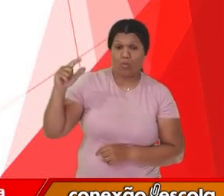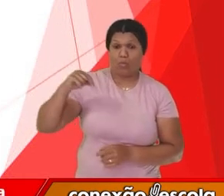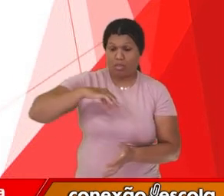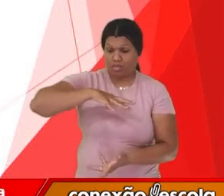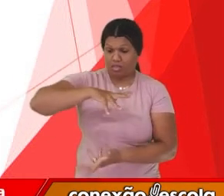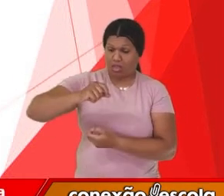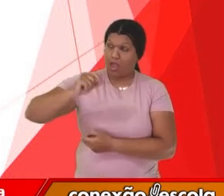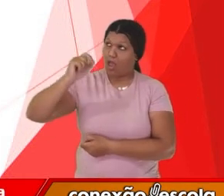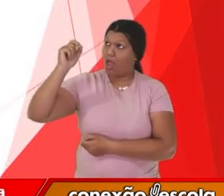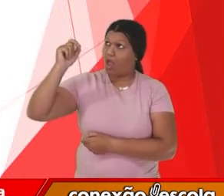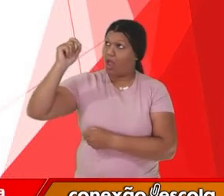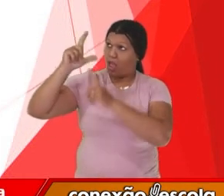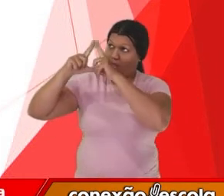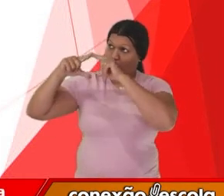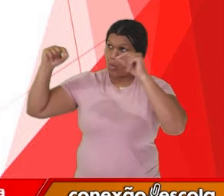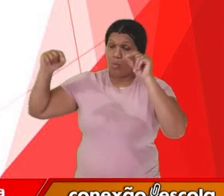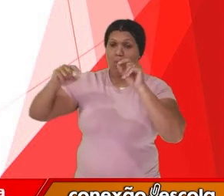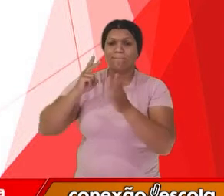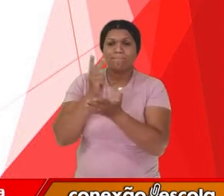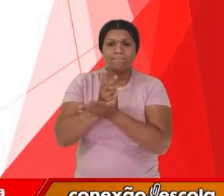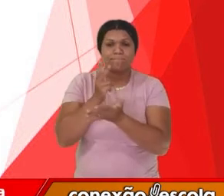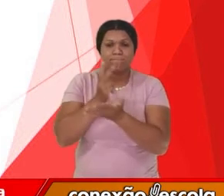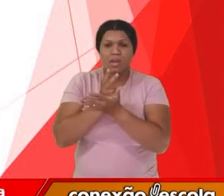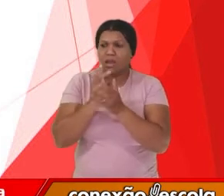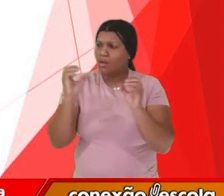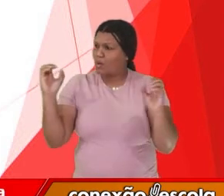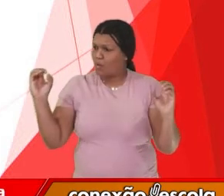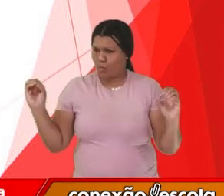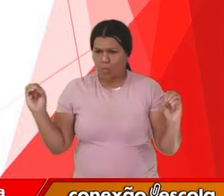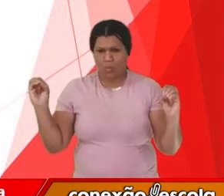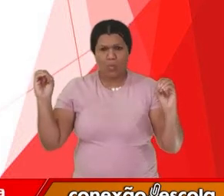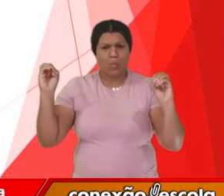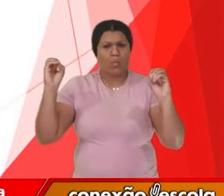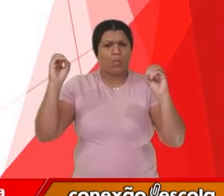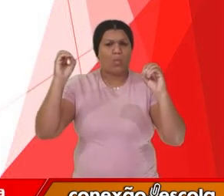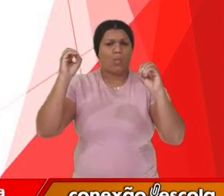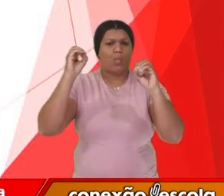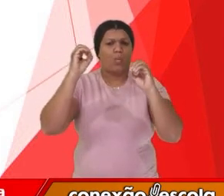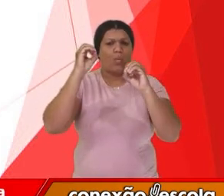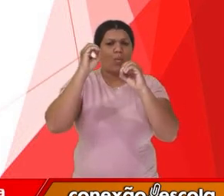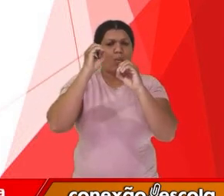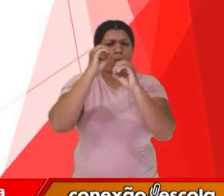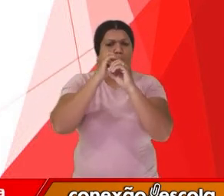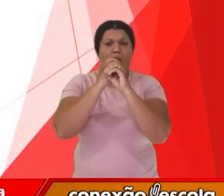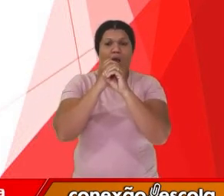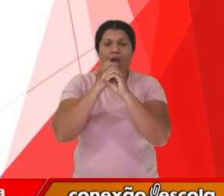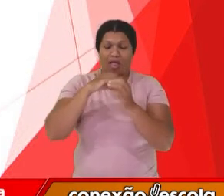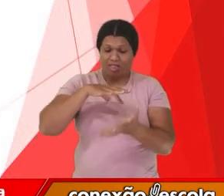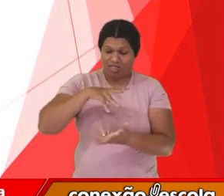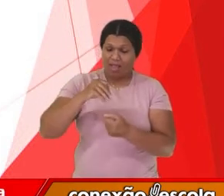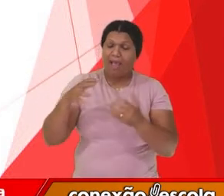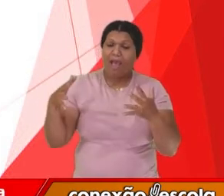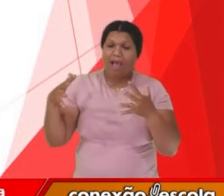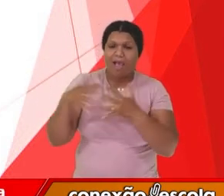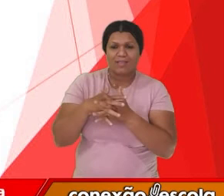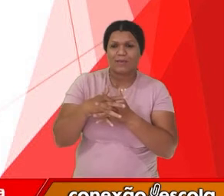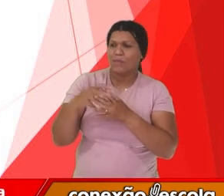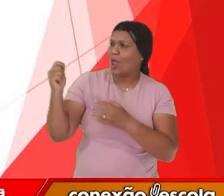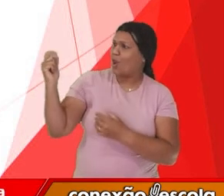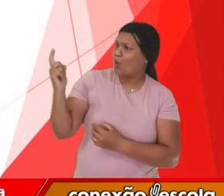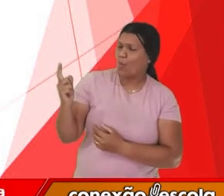alinhados. Então, a Lua ela acaba não recebendo a luz do Sol, porque a Terra está aqui no meio. Quando nós